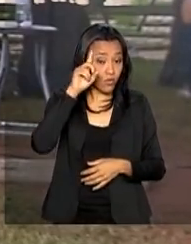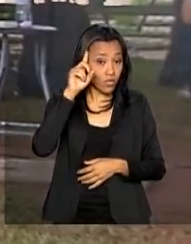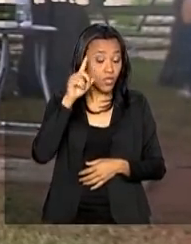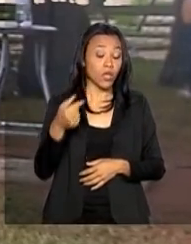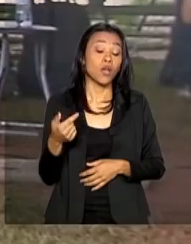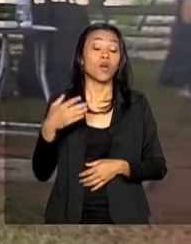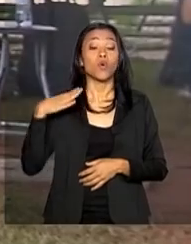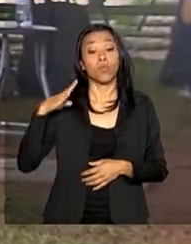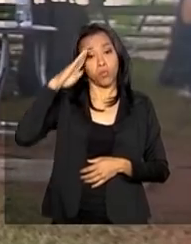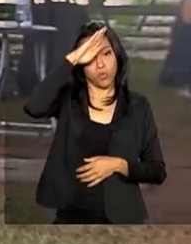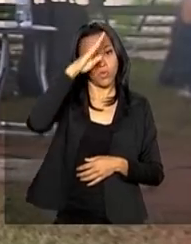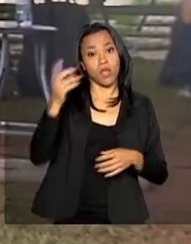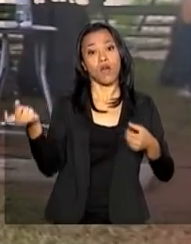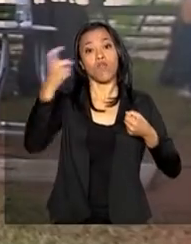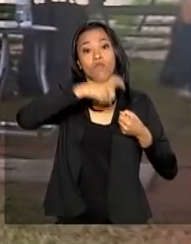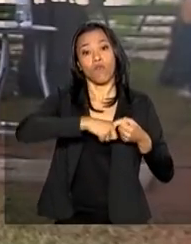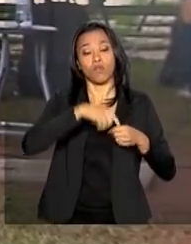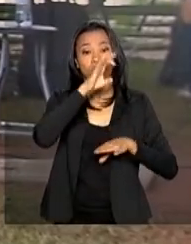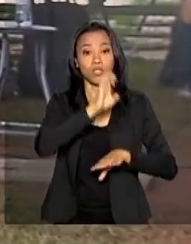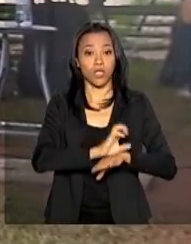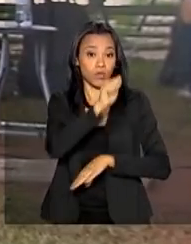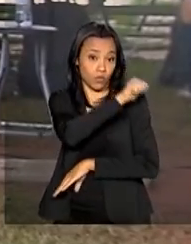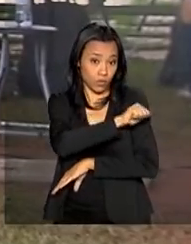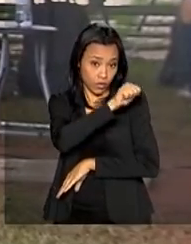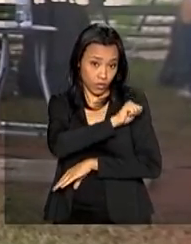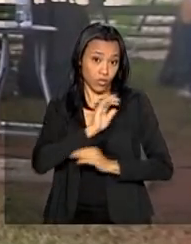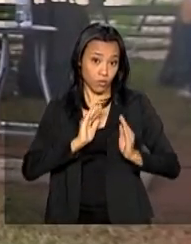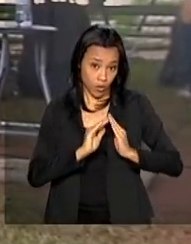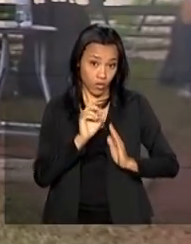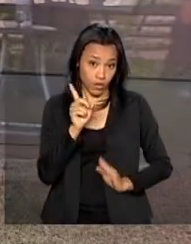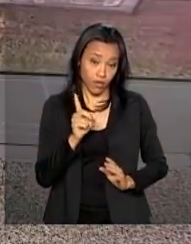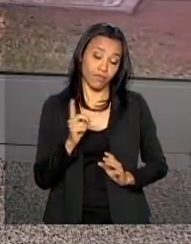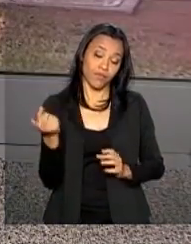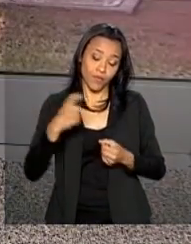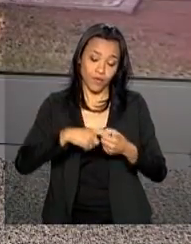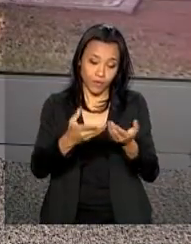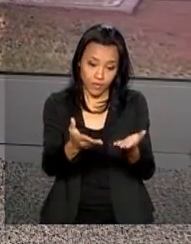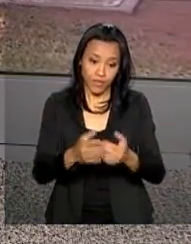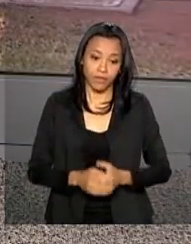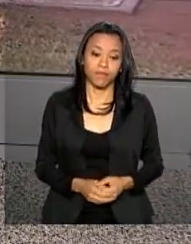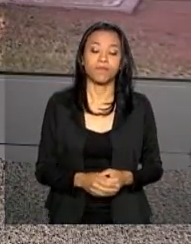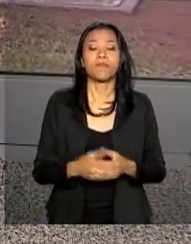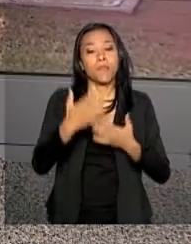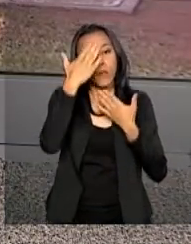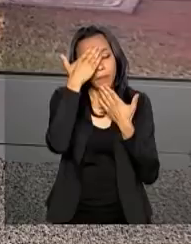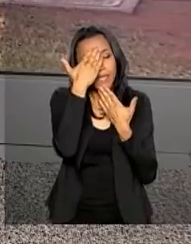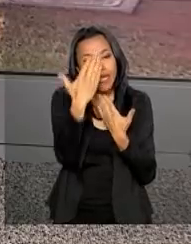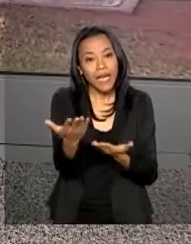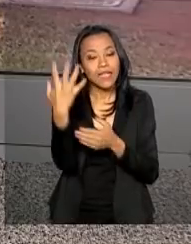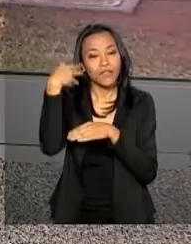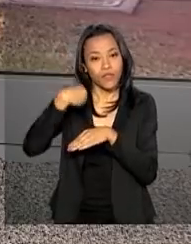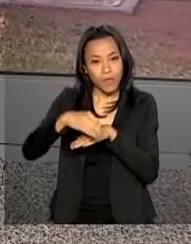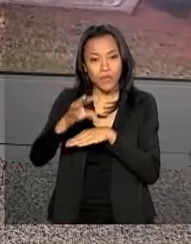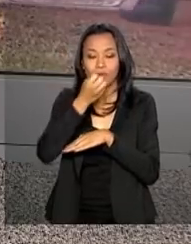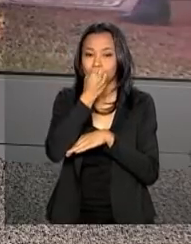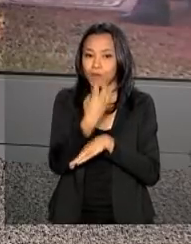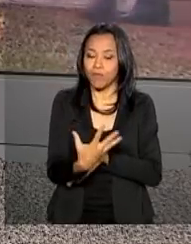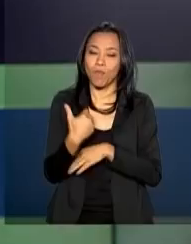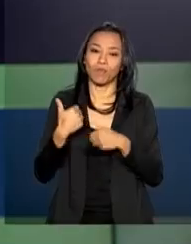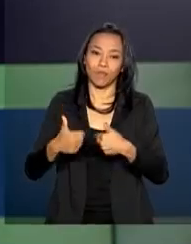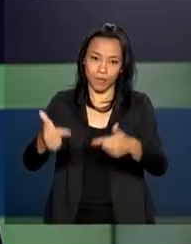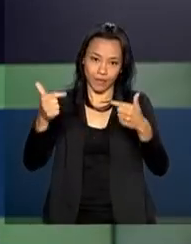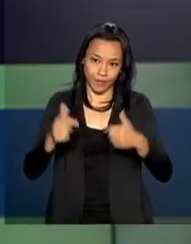Bolsonaro retorna ao Rio de Janeiro, onde mora. Volto com você, Renata. Obrigada, Ney, pelas suas informações. Bom trabalho para